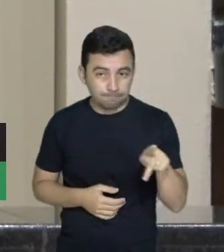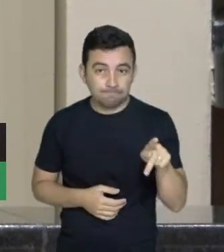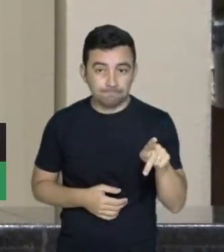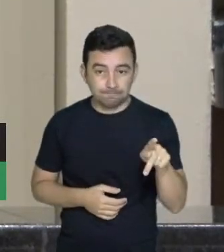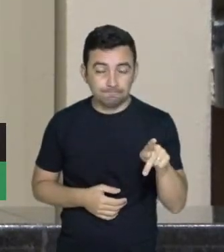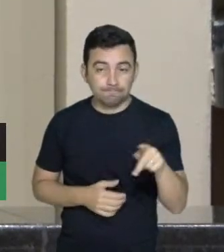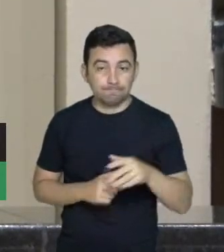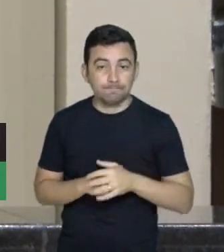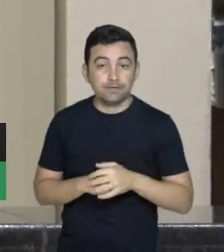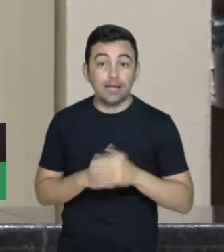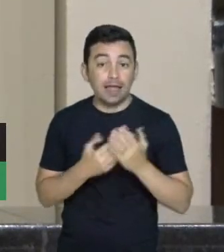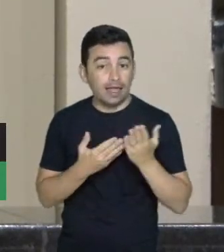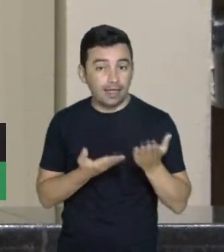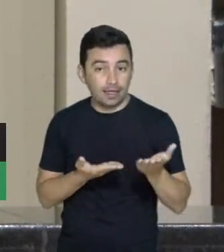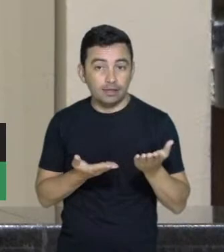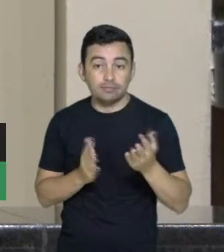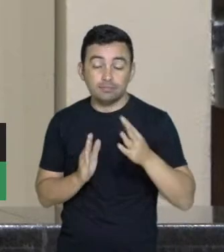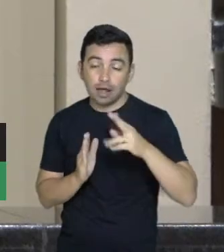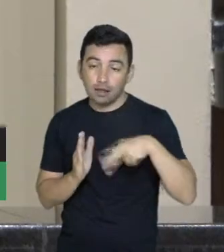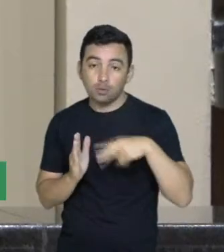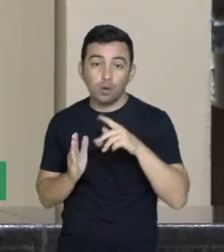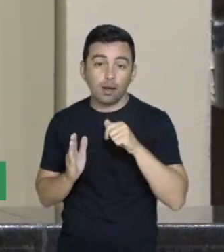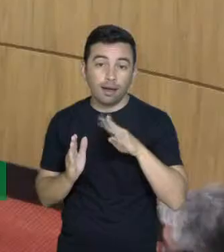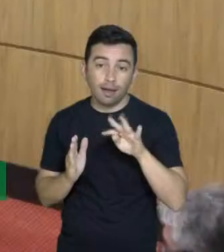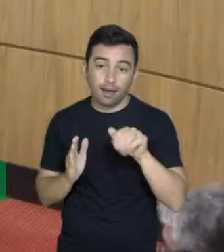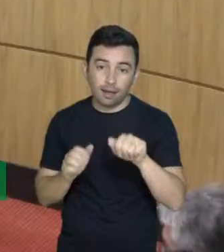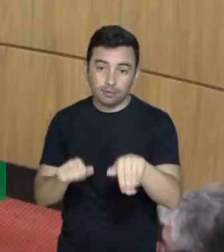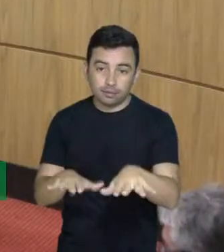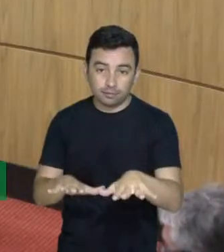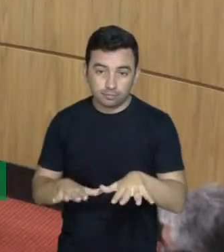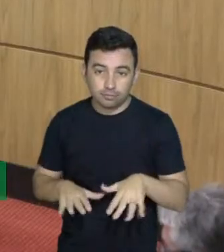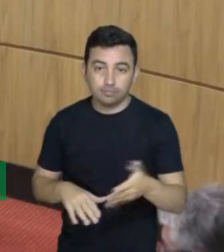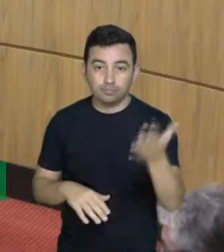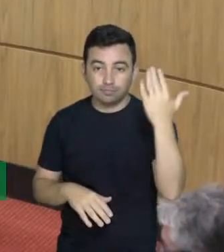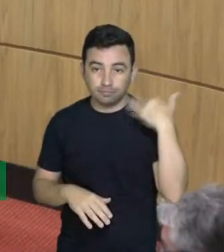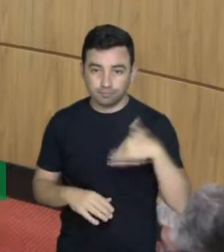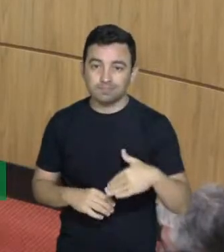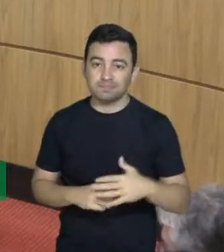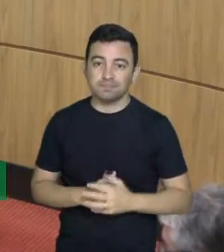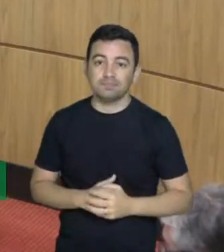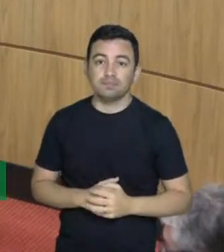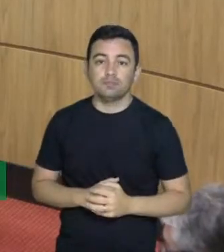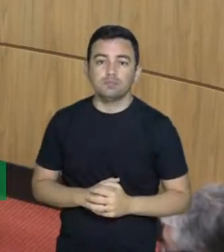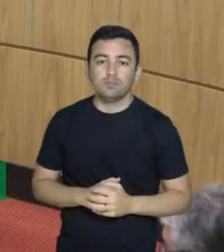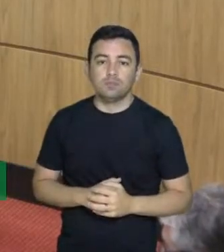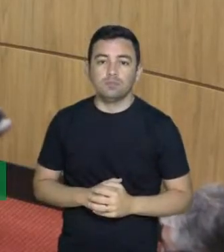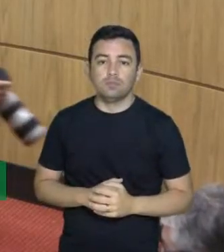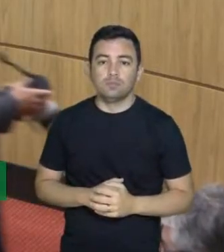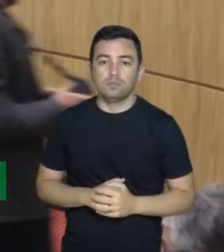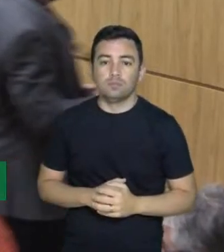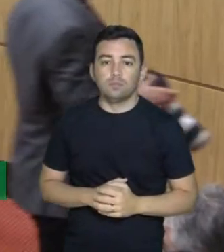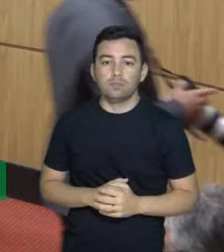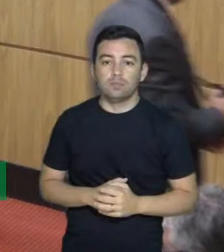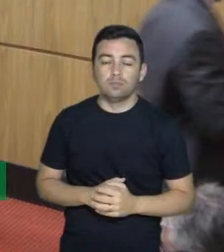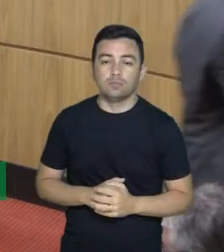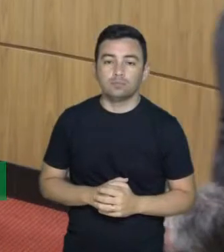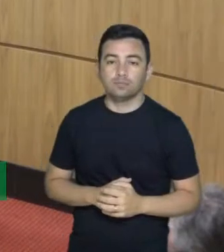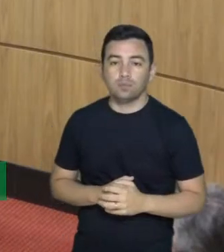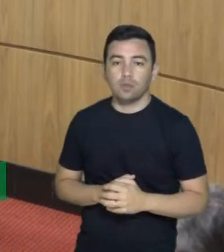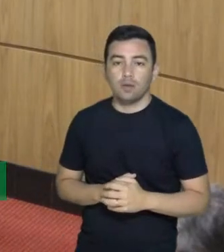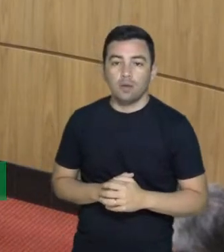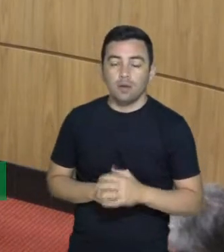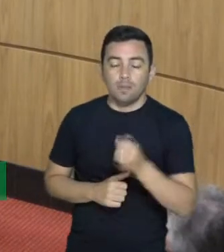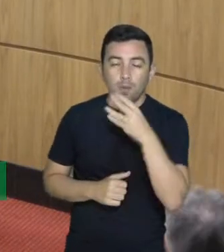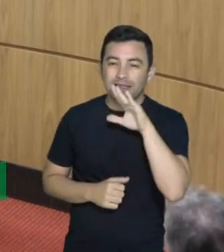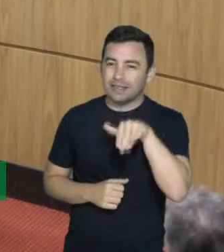para proceder à leitura da ata da última sessão. Boa tarde, senhor presidente,